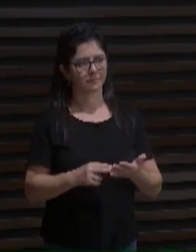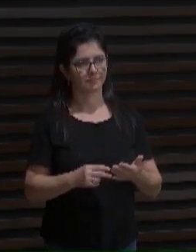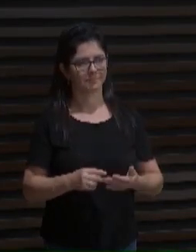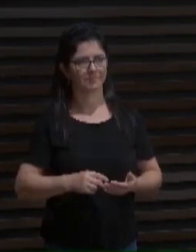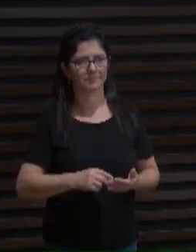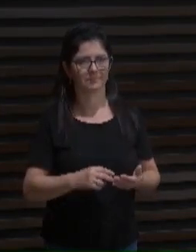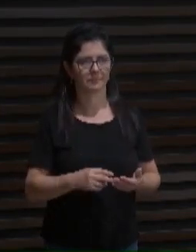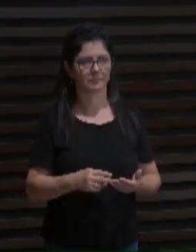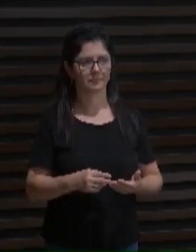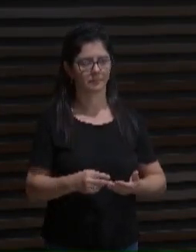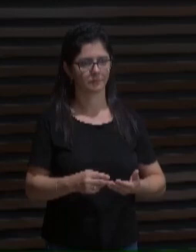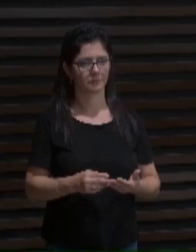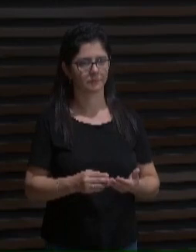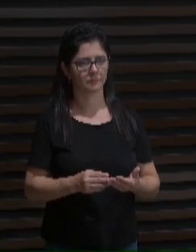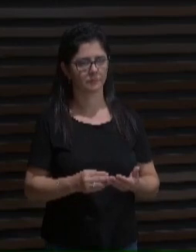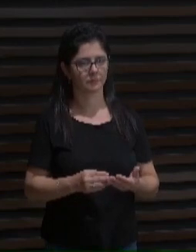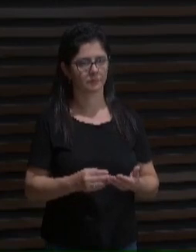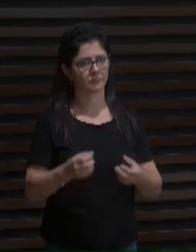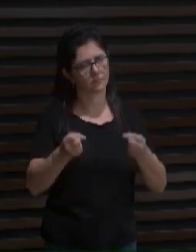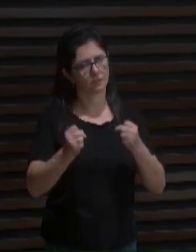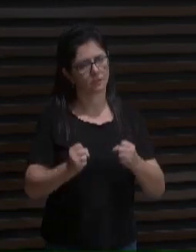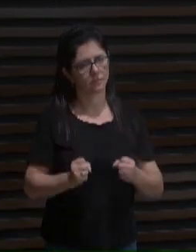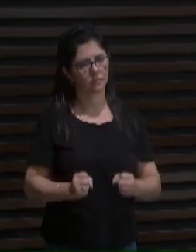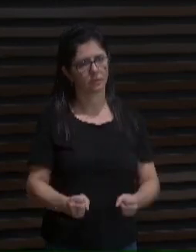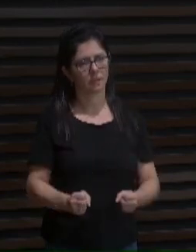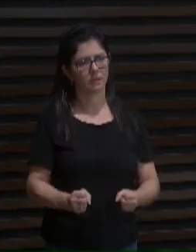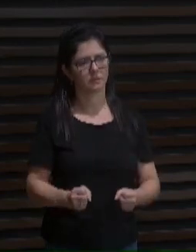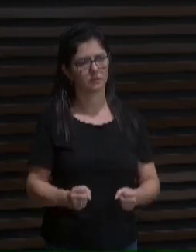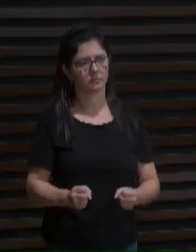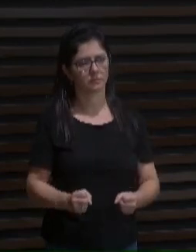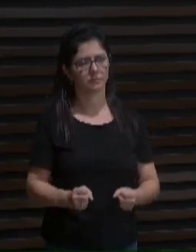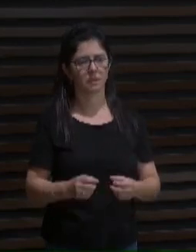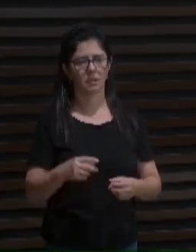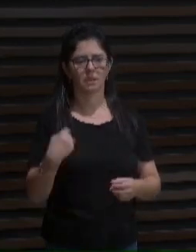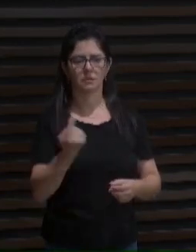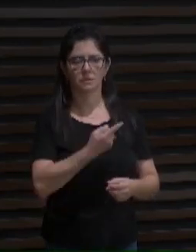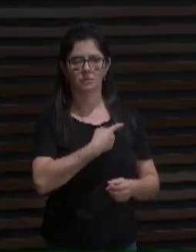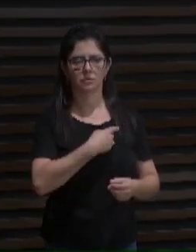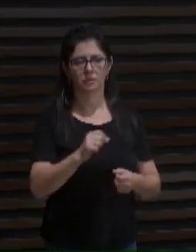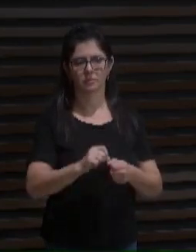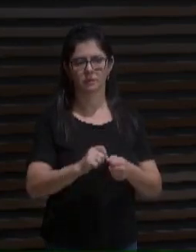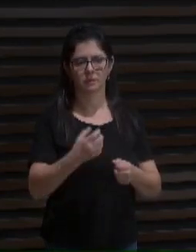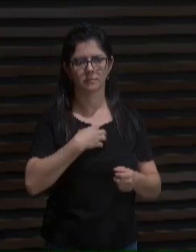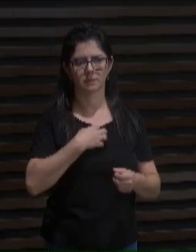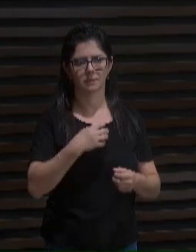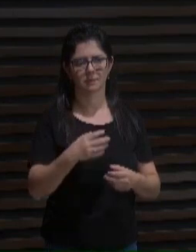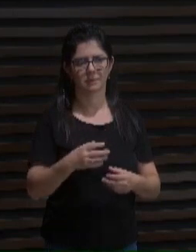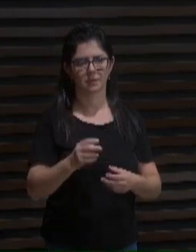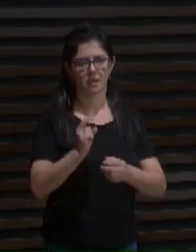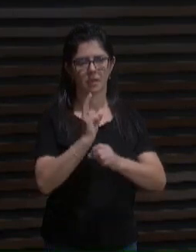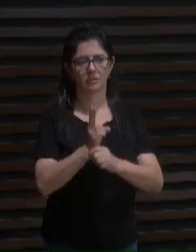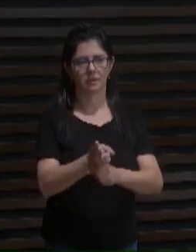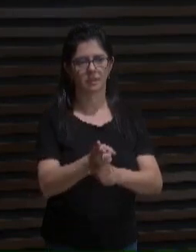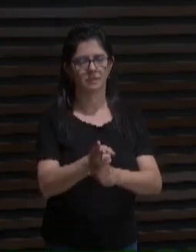poder, porque poder dá, faz com que a gente fique forte, né? Não, o poder de Deus se aperfeiçoa na fraqueza.